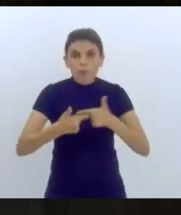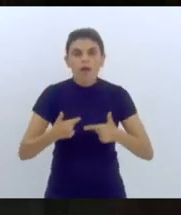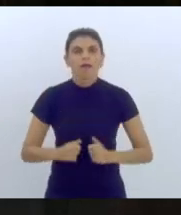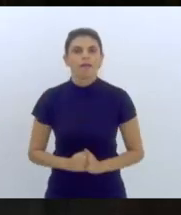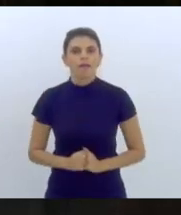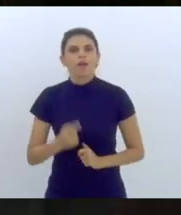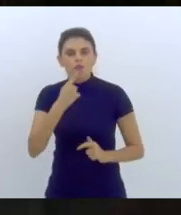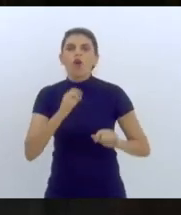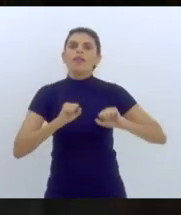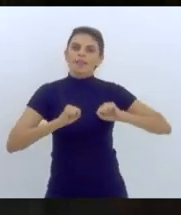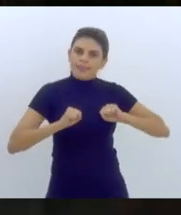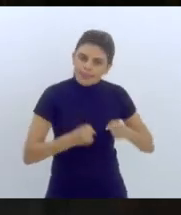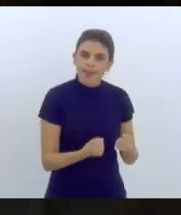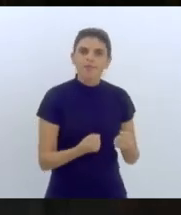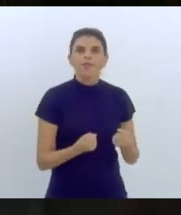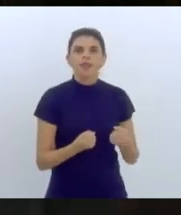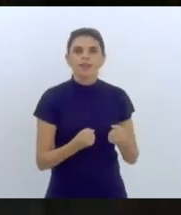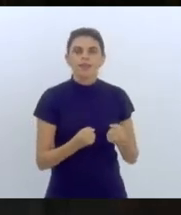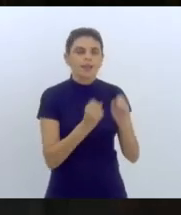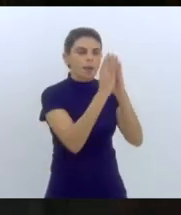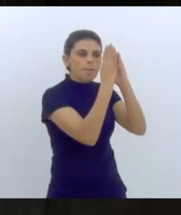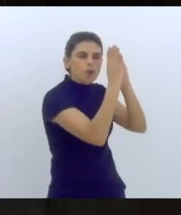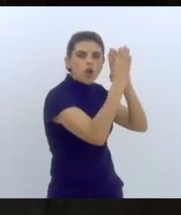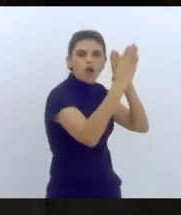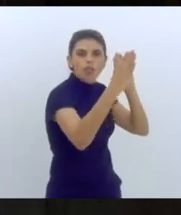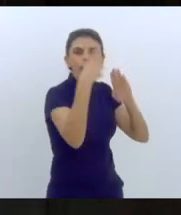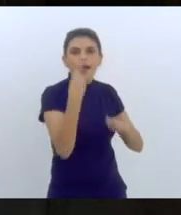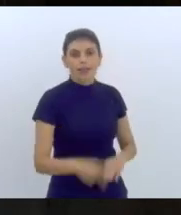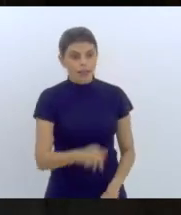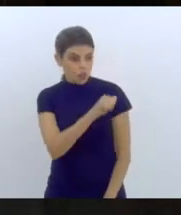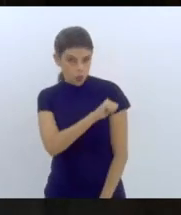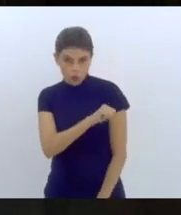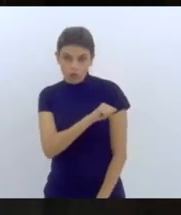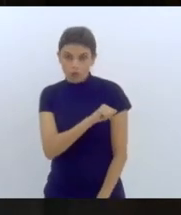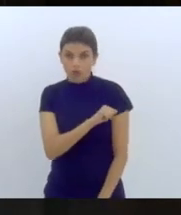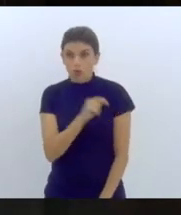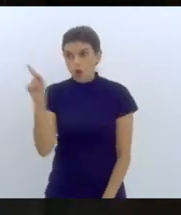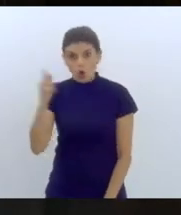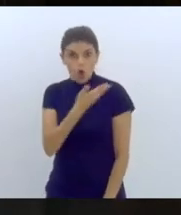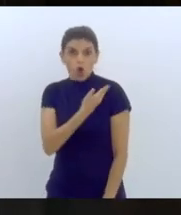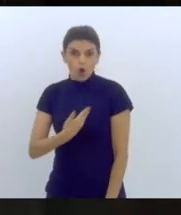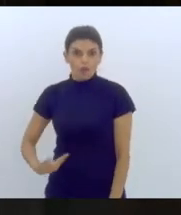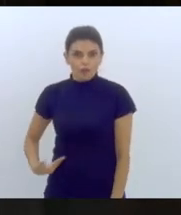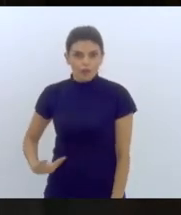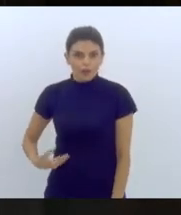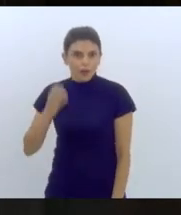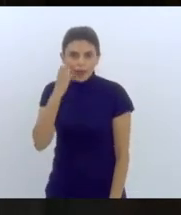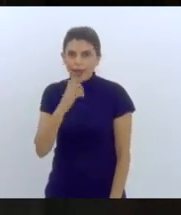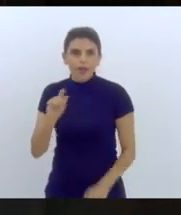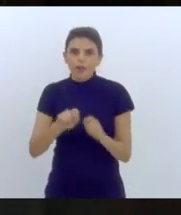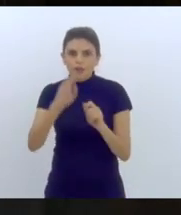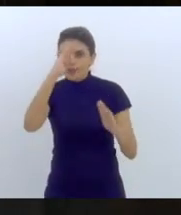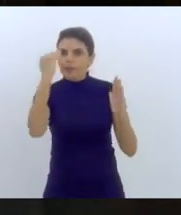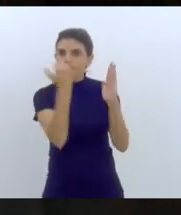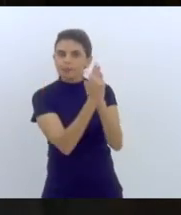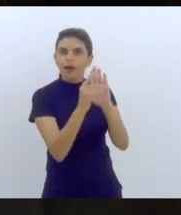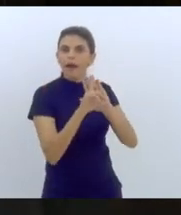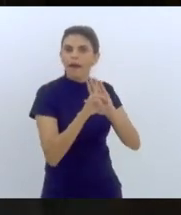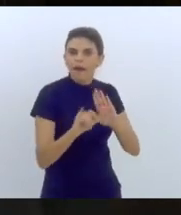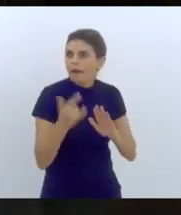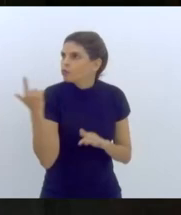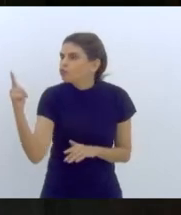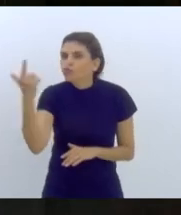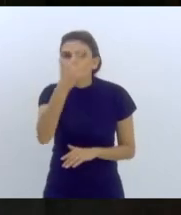Vou defender as bibliotecas do Estado do Rio de Janeiro, que, aliás, o governador não está cumprindo a legislação, não tem